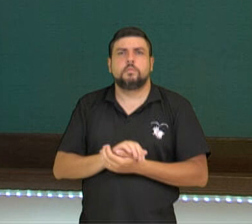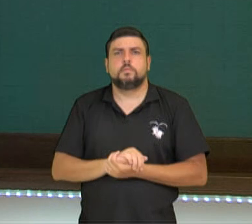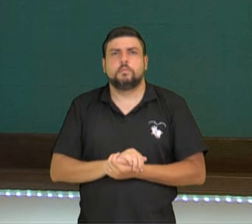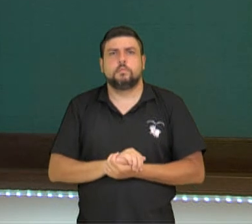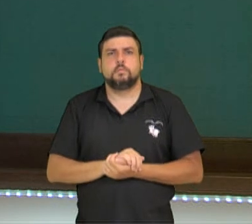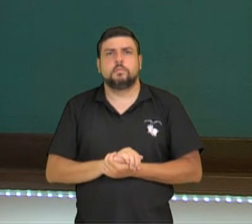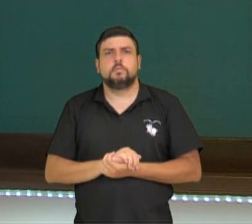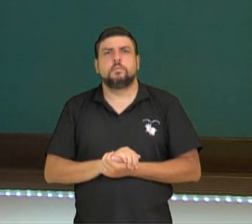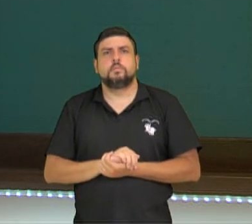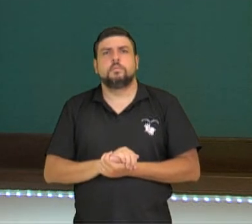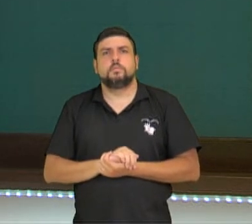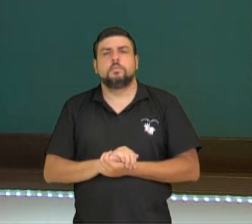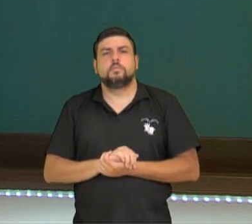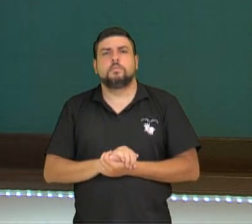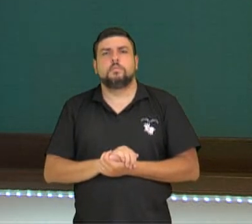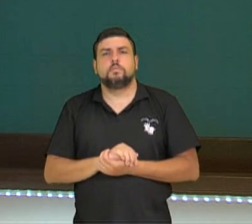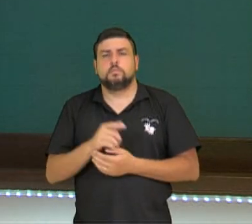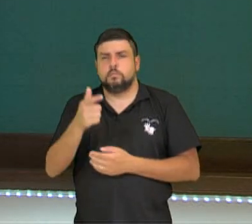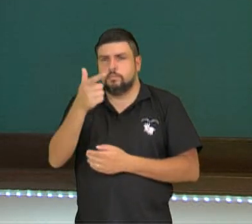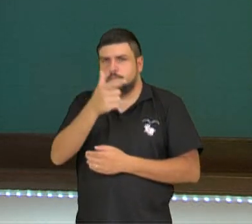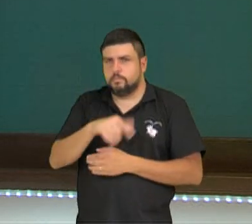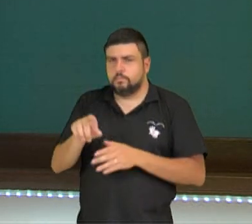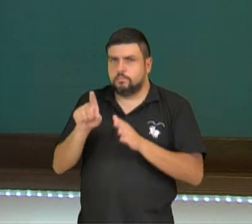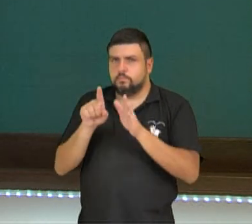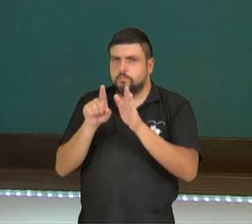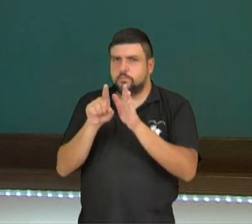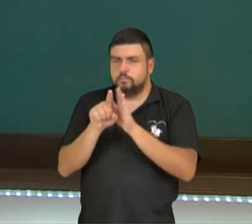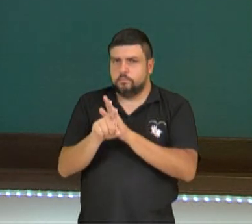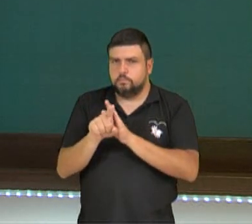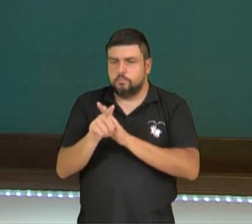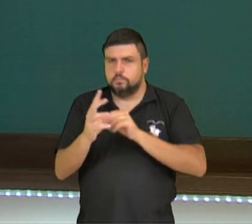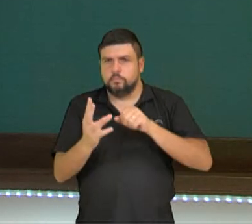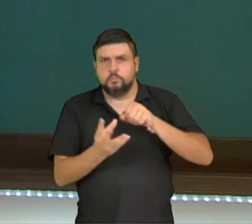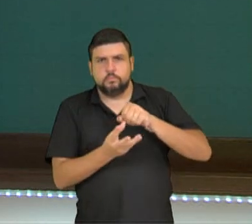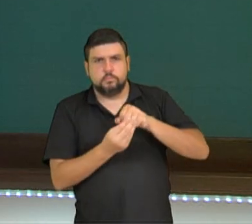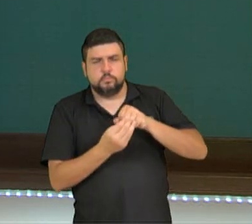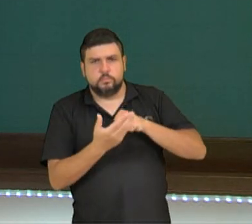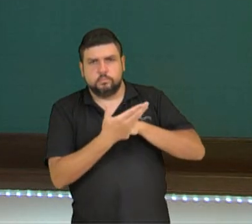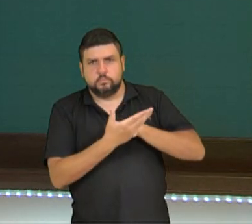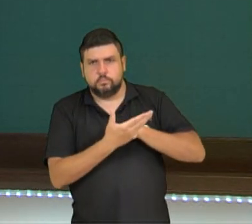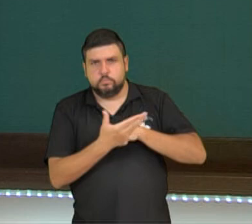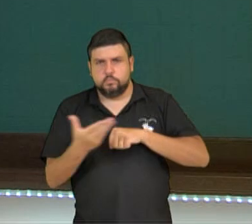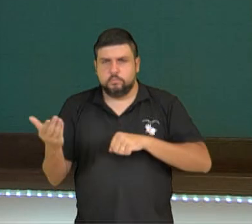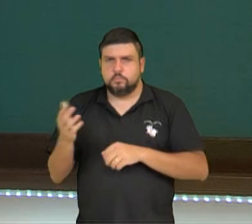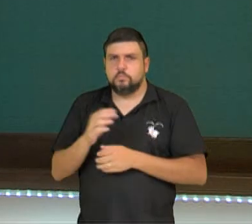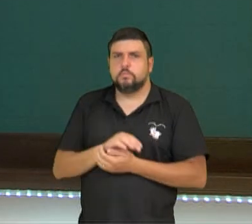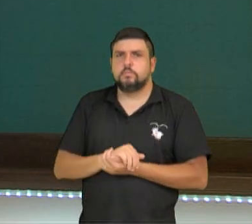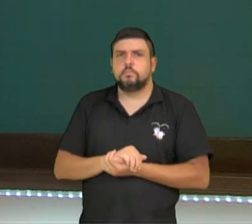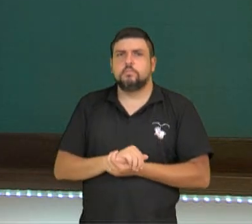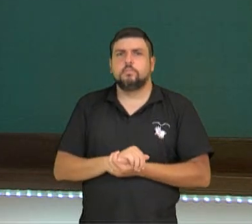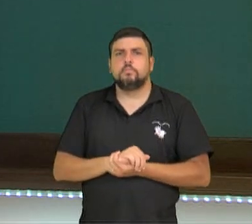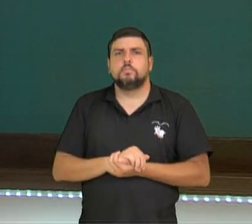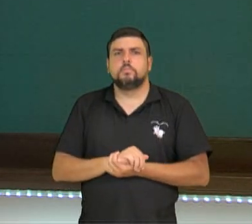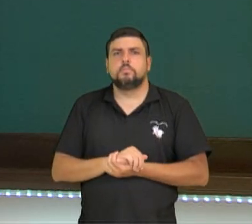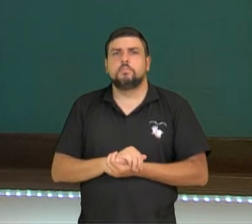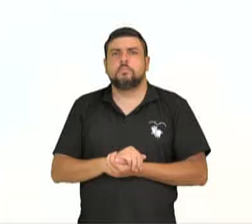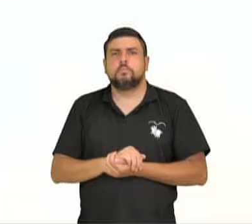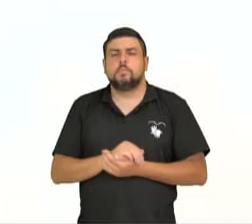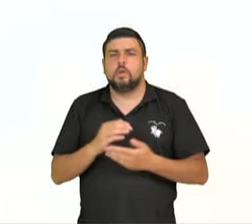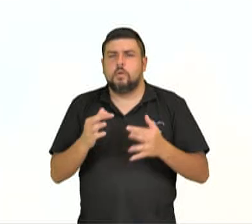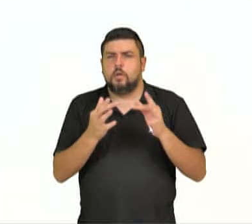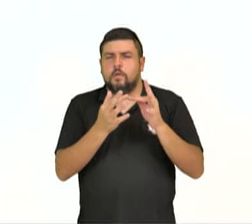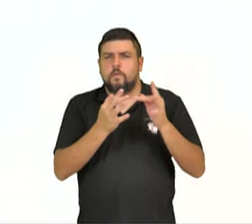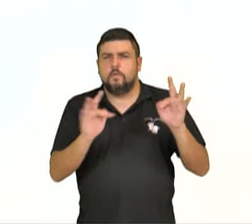atividades ali. E aí, mais uma perguntinha sobre esse conhecimento aí de bacias hidrográficas do nosso estado. Complete as